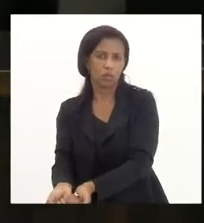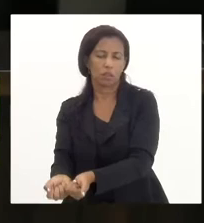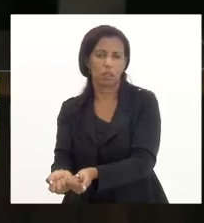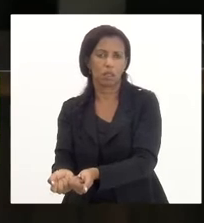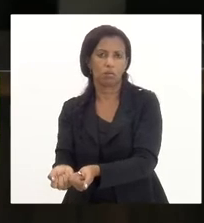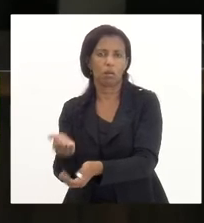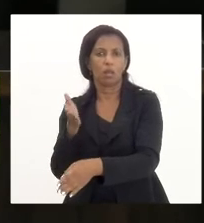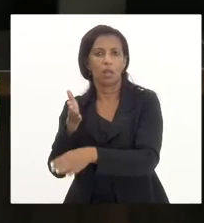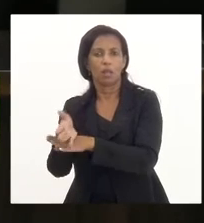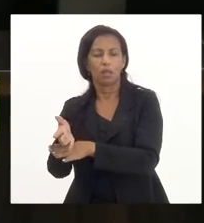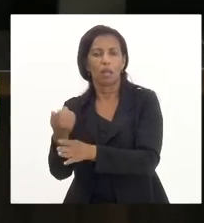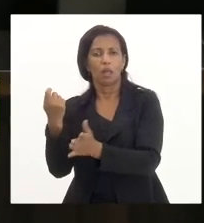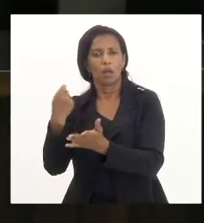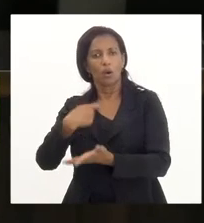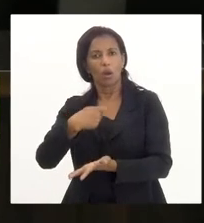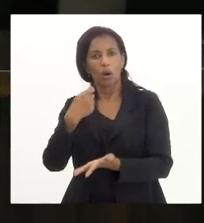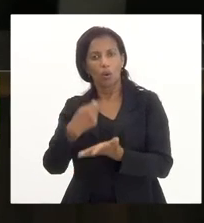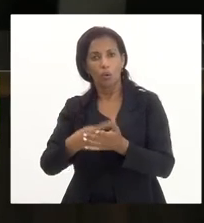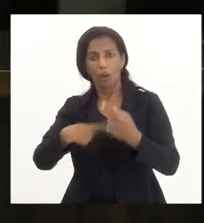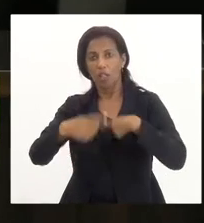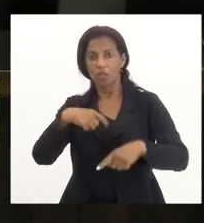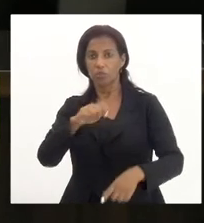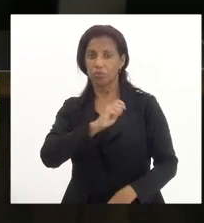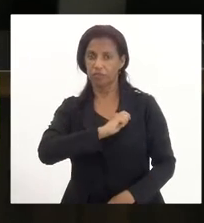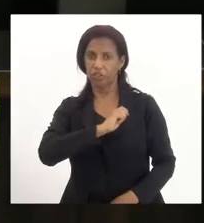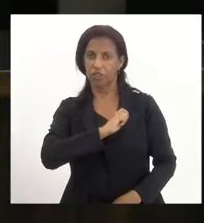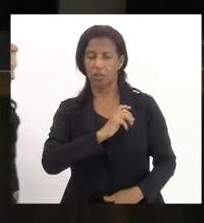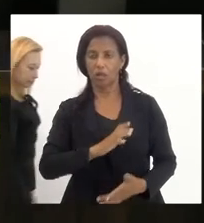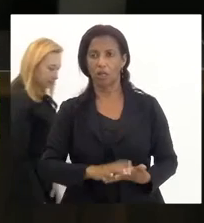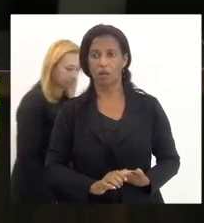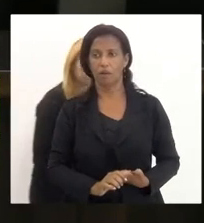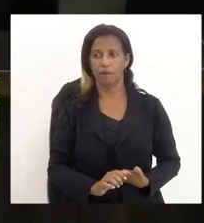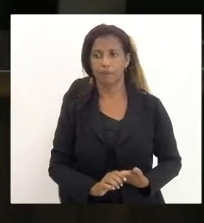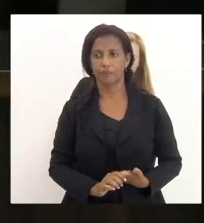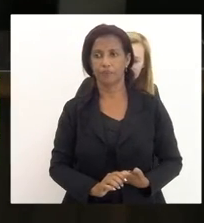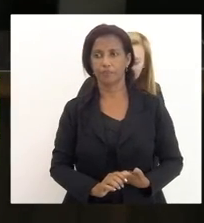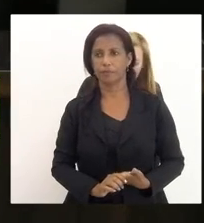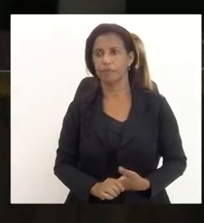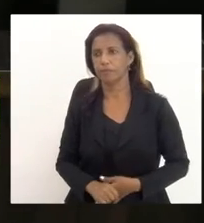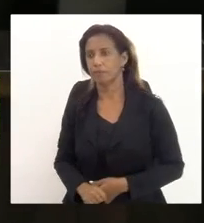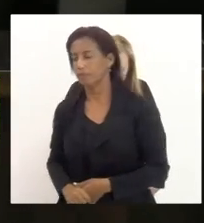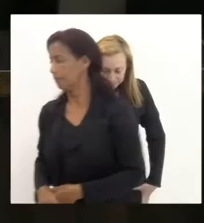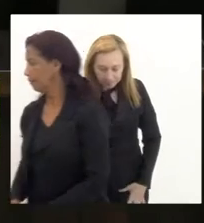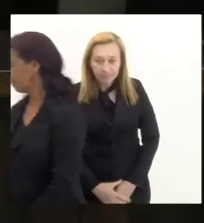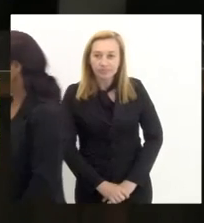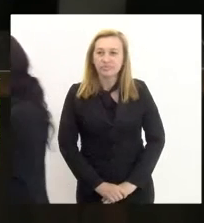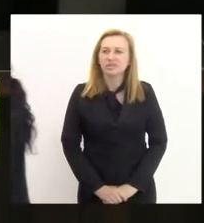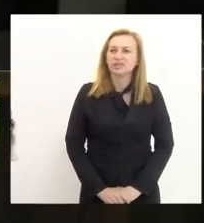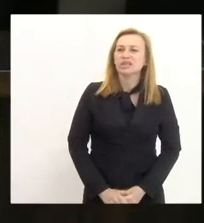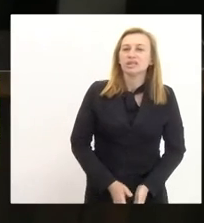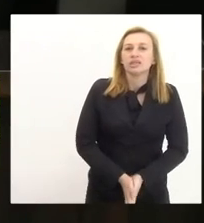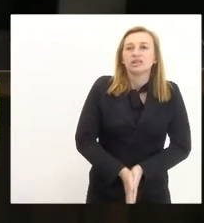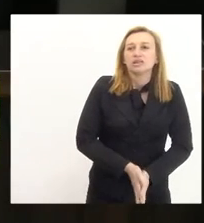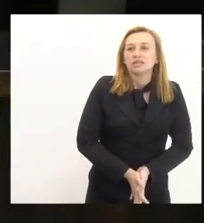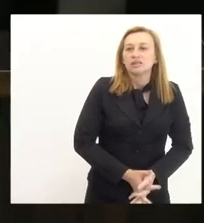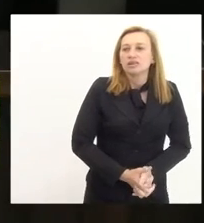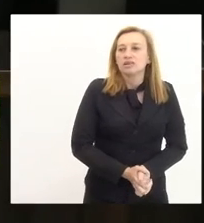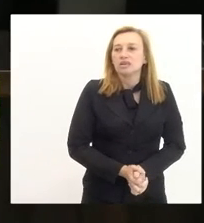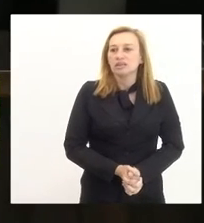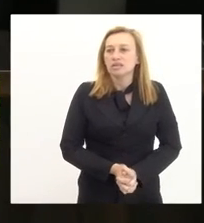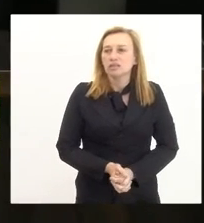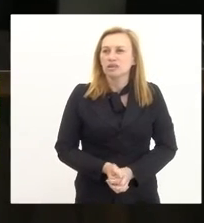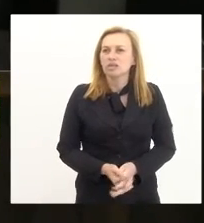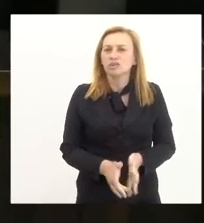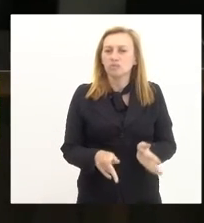aderir ao regime de recuperação fiscal não os projetos o projeto Como eu disse que